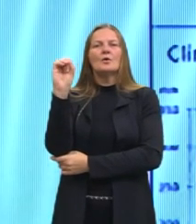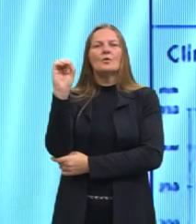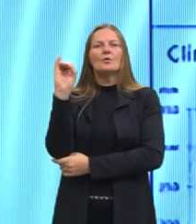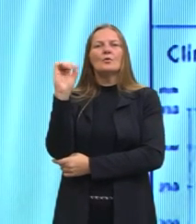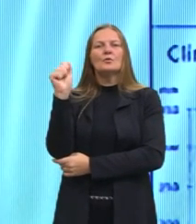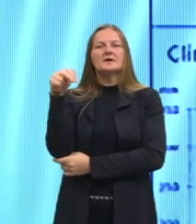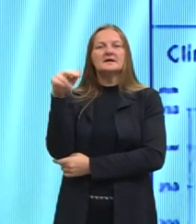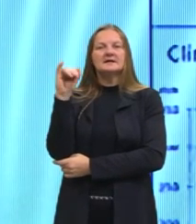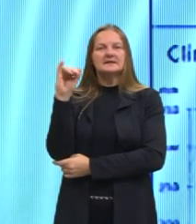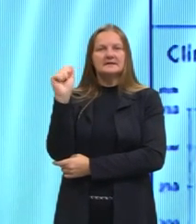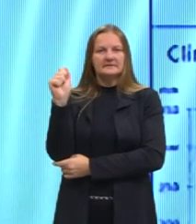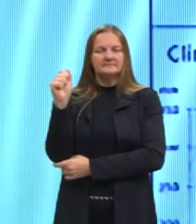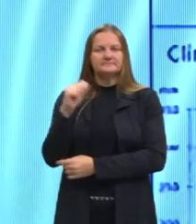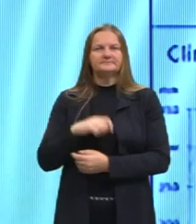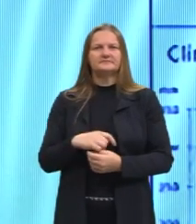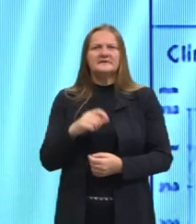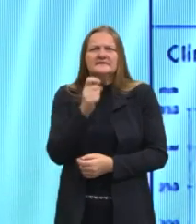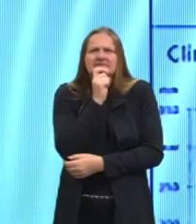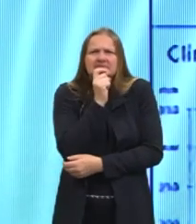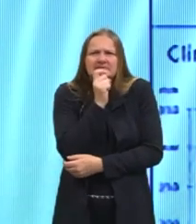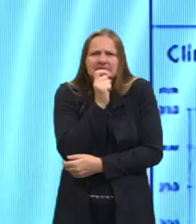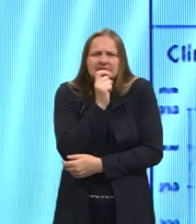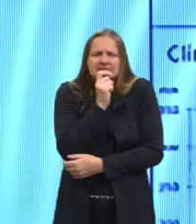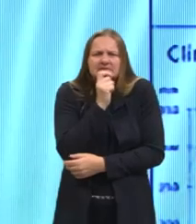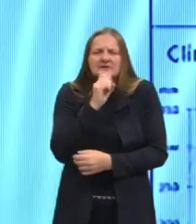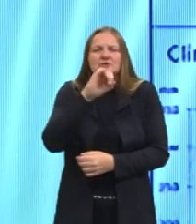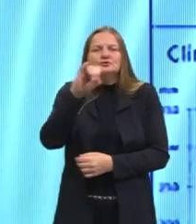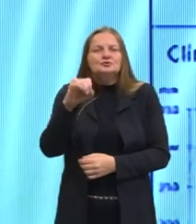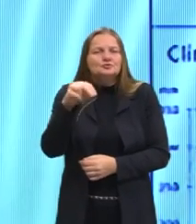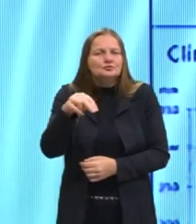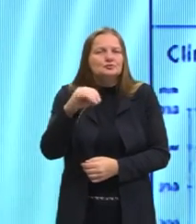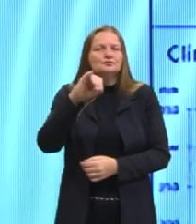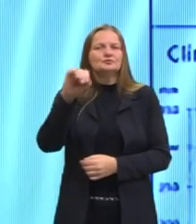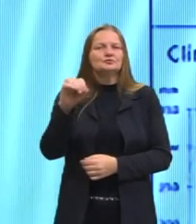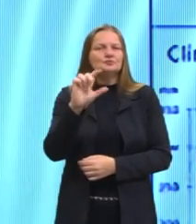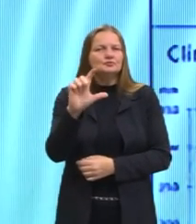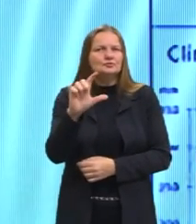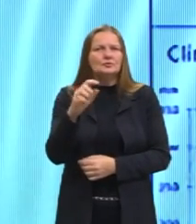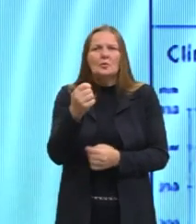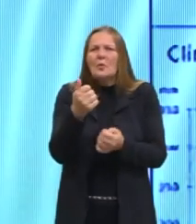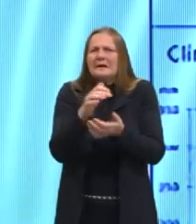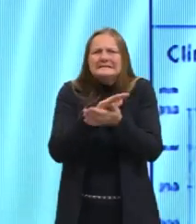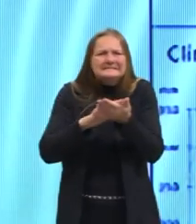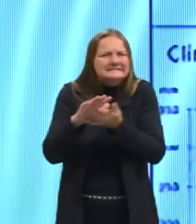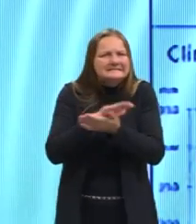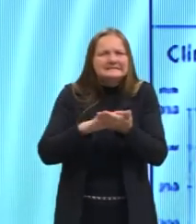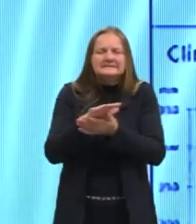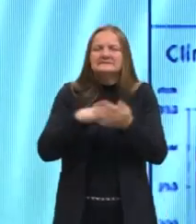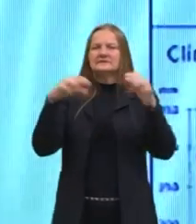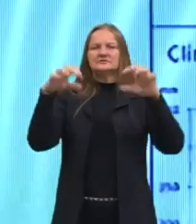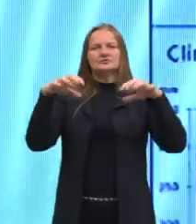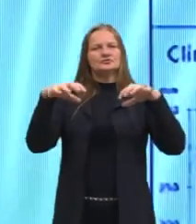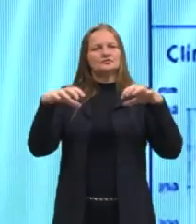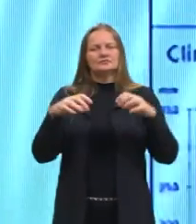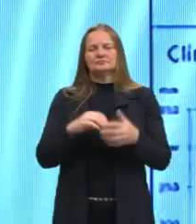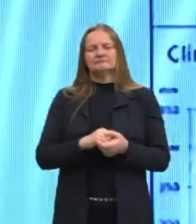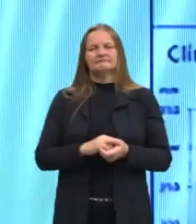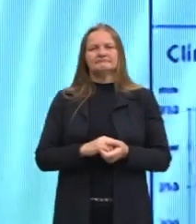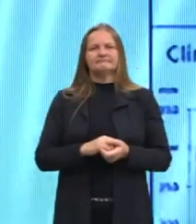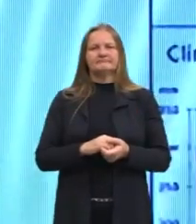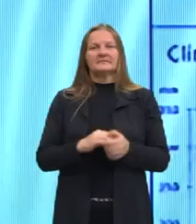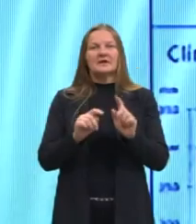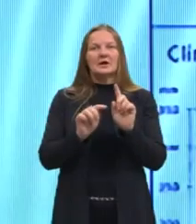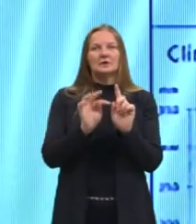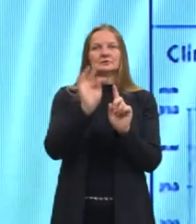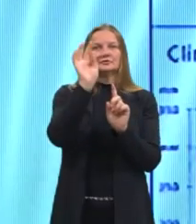aqui no inverno a gurizada Juá Junho Julho Agosto aqui quase nem chove ó muito pouca chuva né